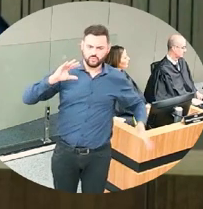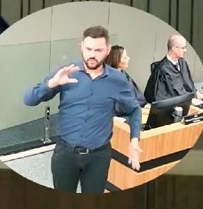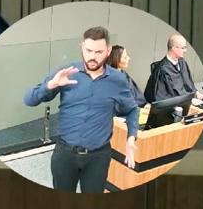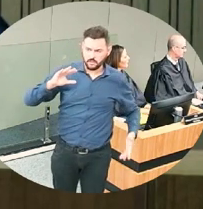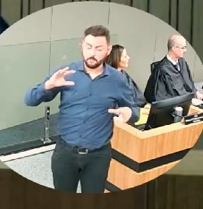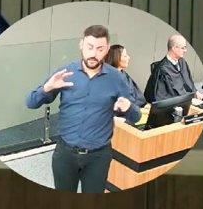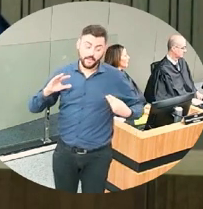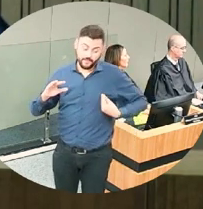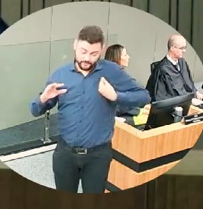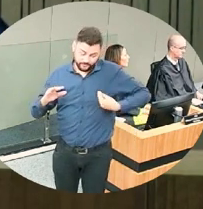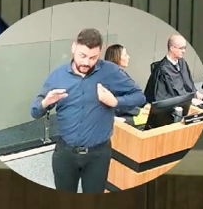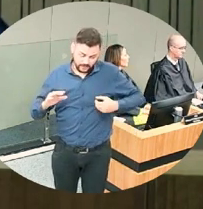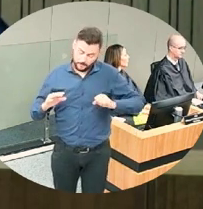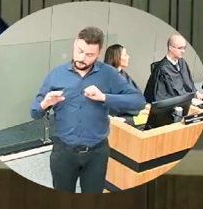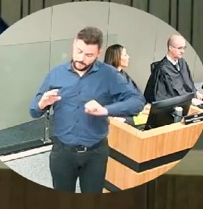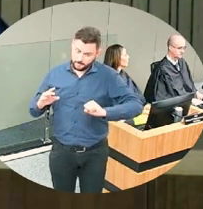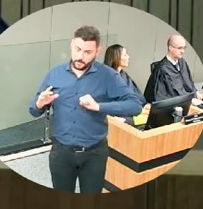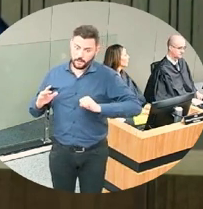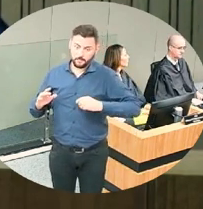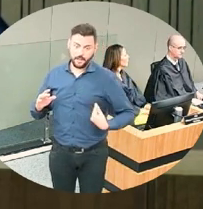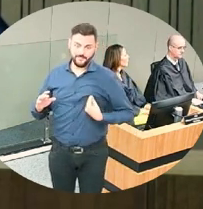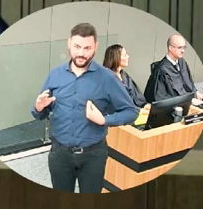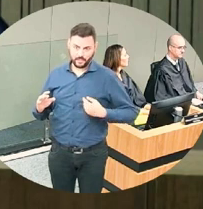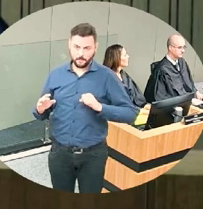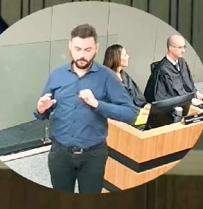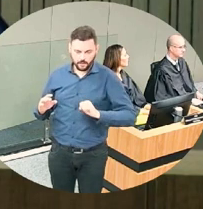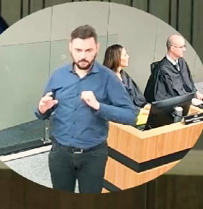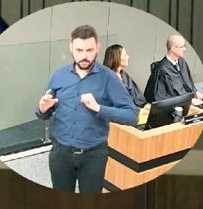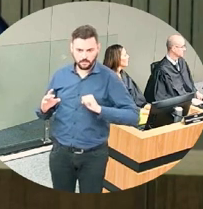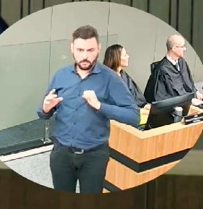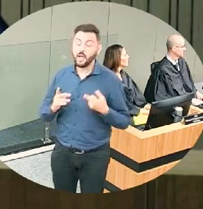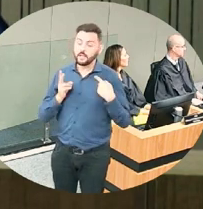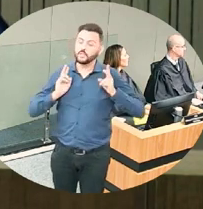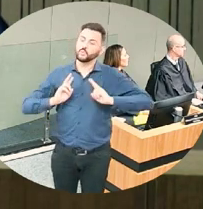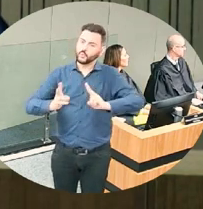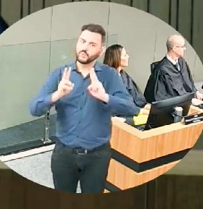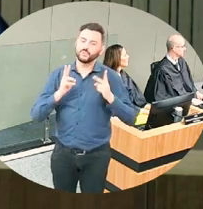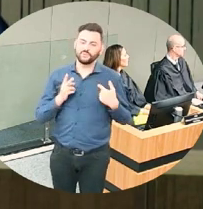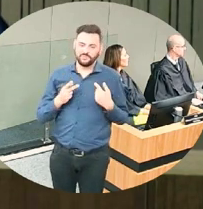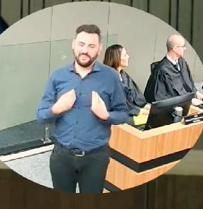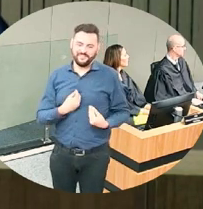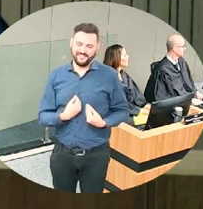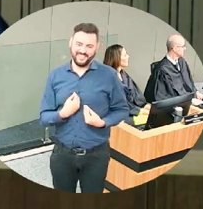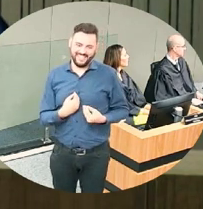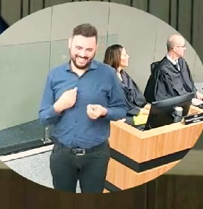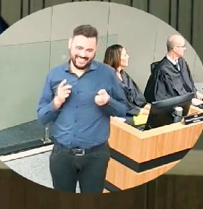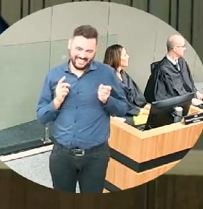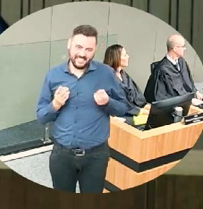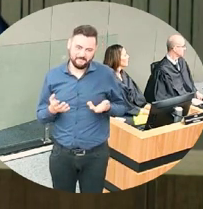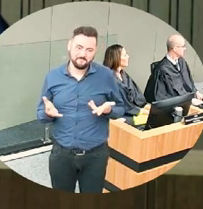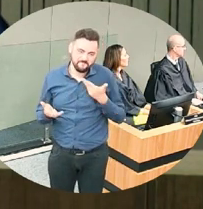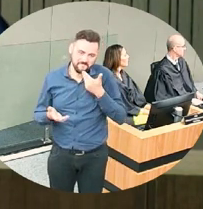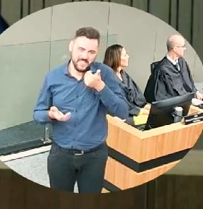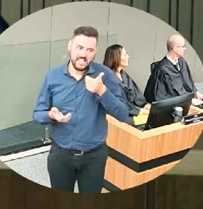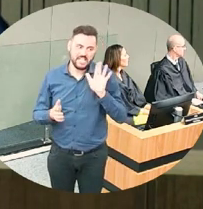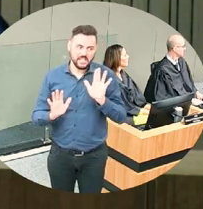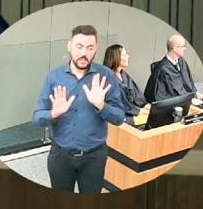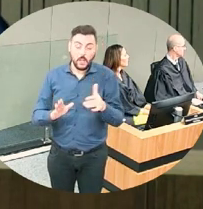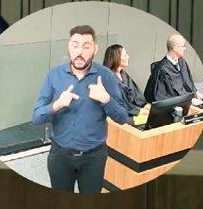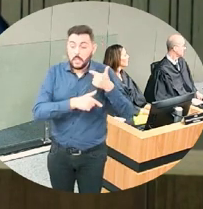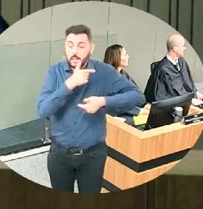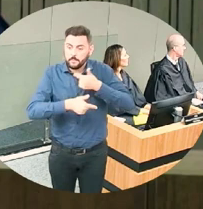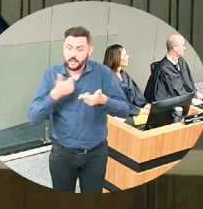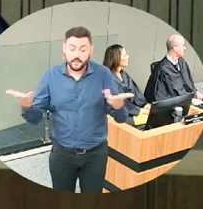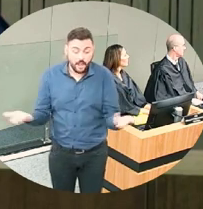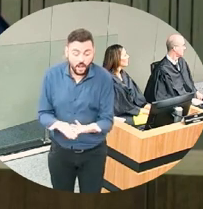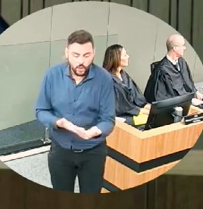deixará de existir enquanto o coração pulsar enfim ultrapassadas as necessárias fases do amadurecimento É Chegada a Hora